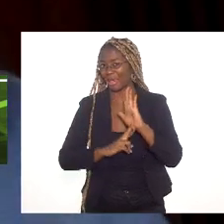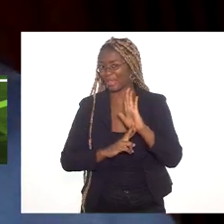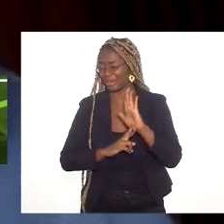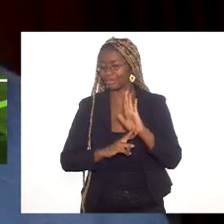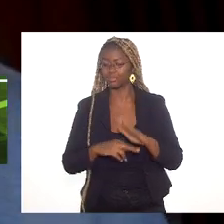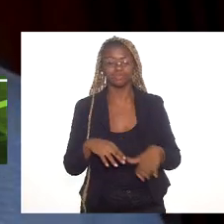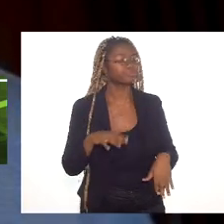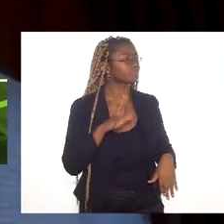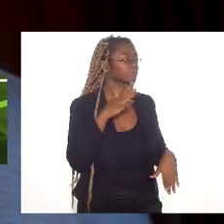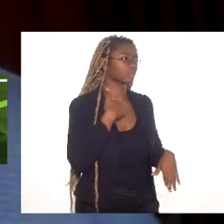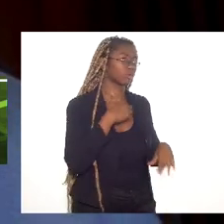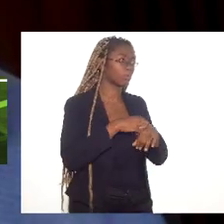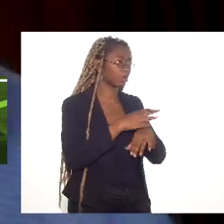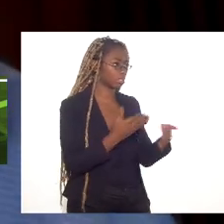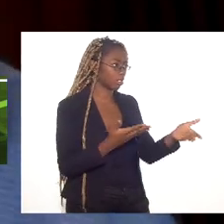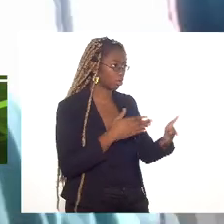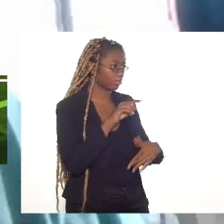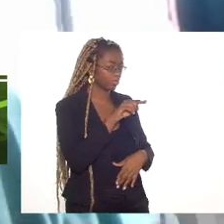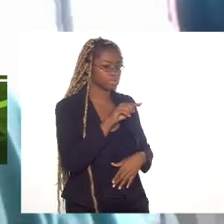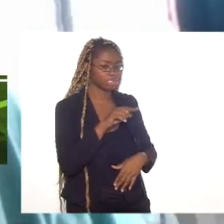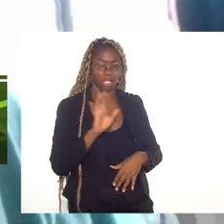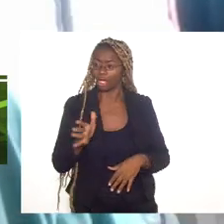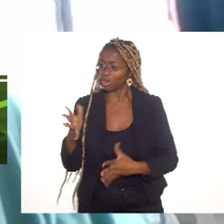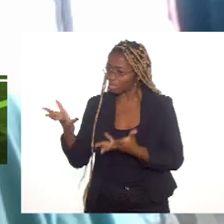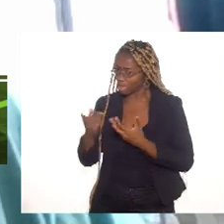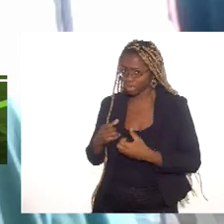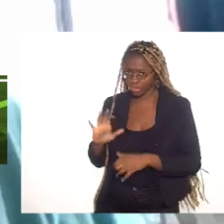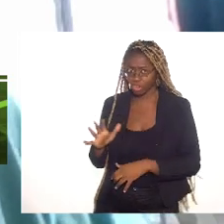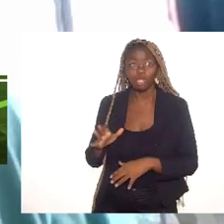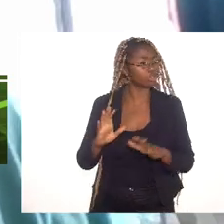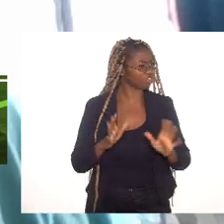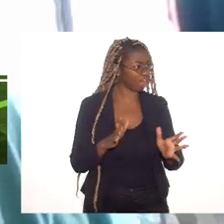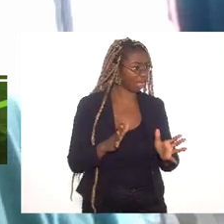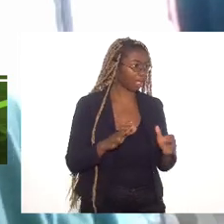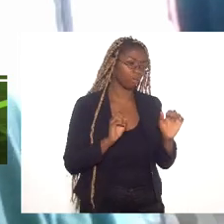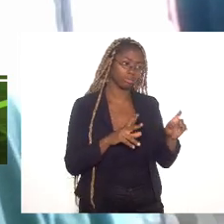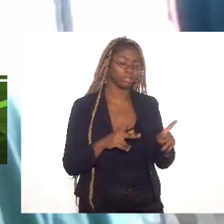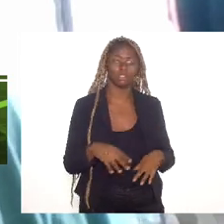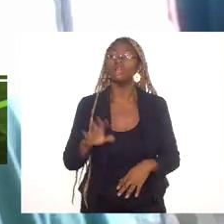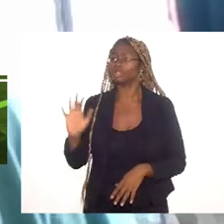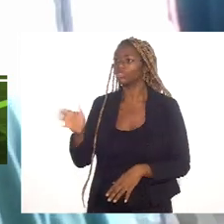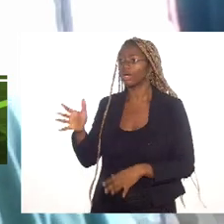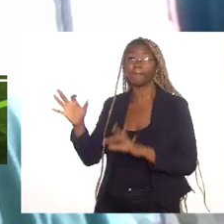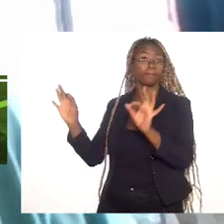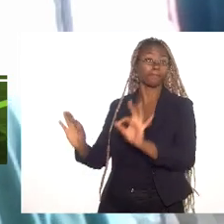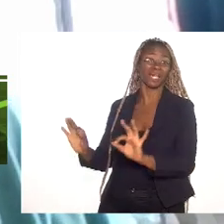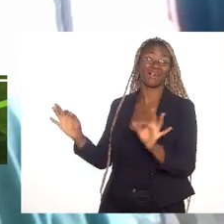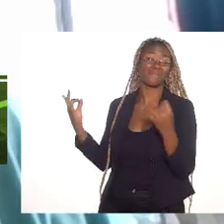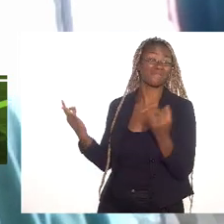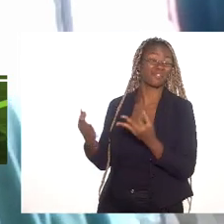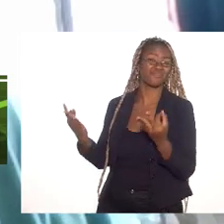mandando agora, nesse minuto, para você, amigo. Eu já recebi. Já recebeu, né? Ah, tá. Tá perfeito. Então,